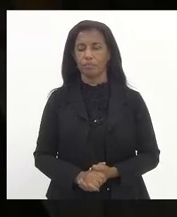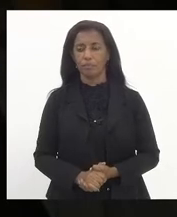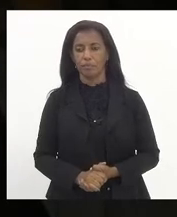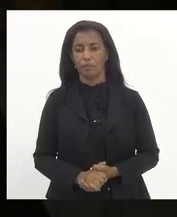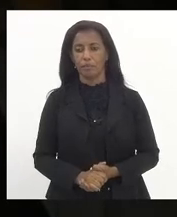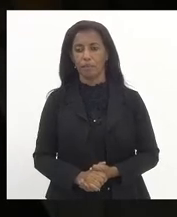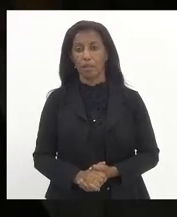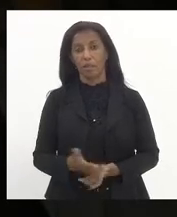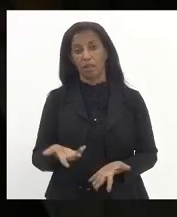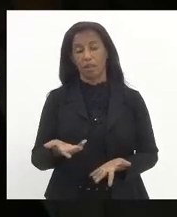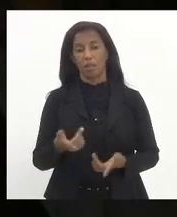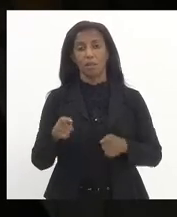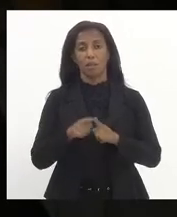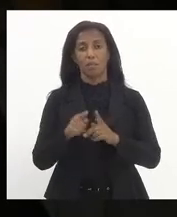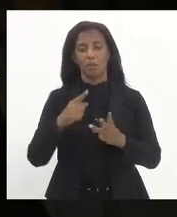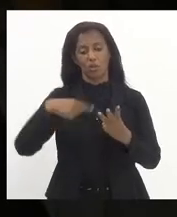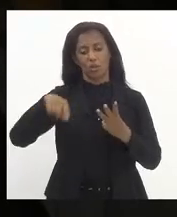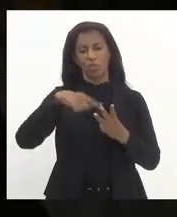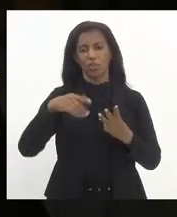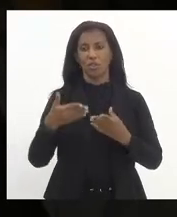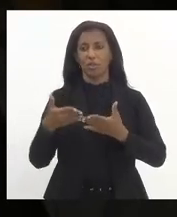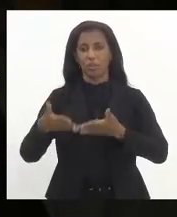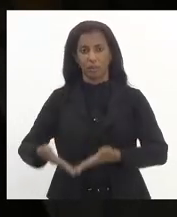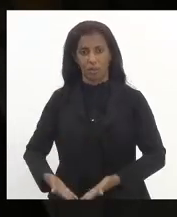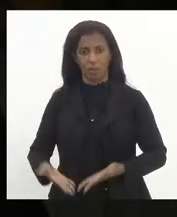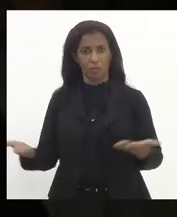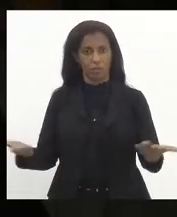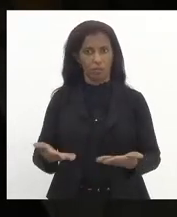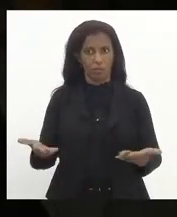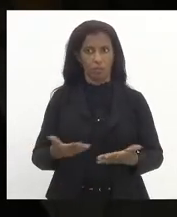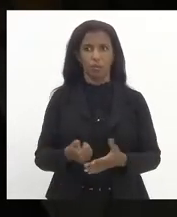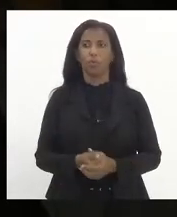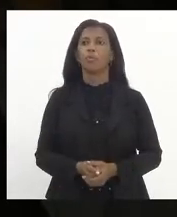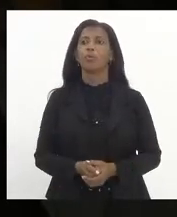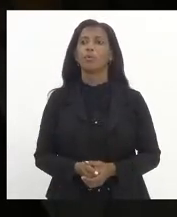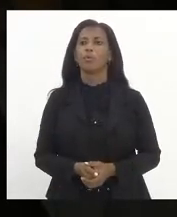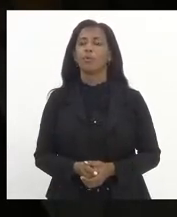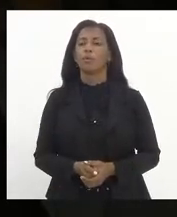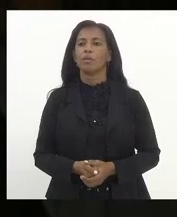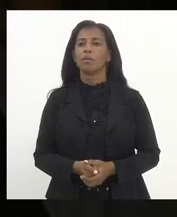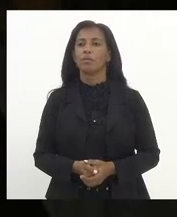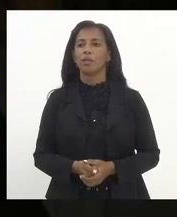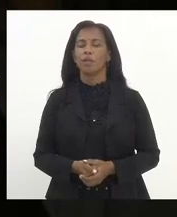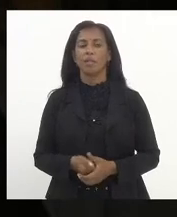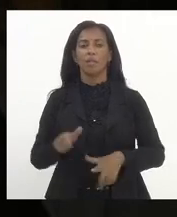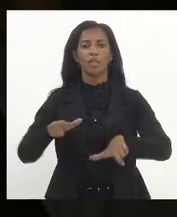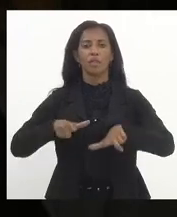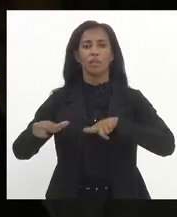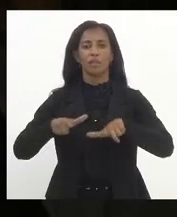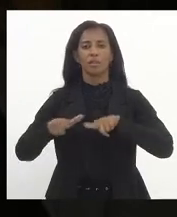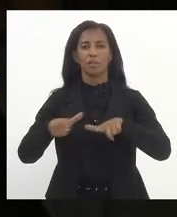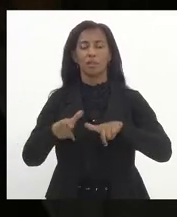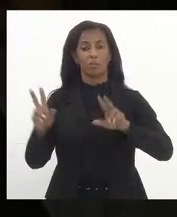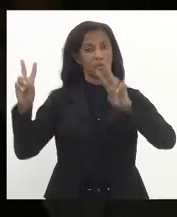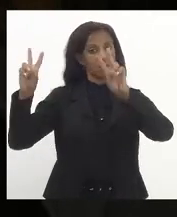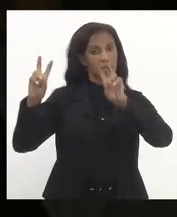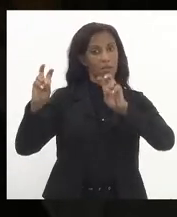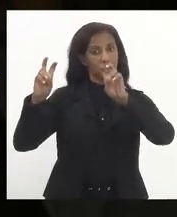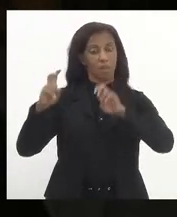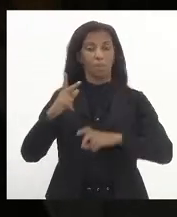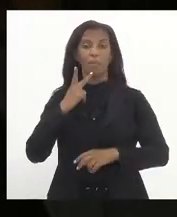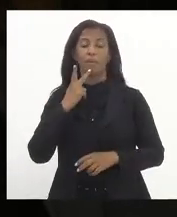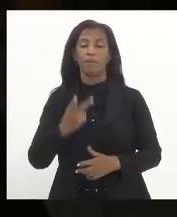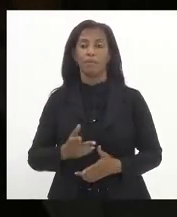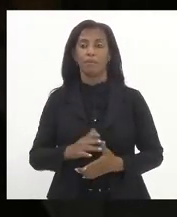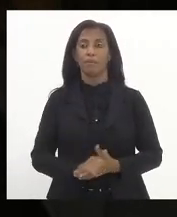Por coincidência, nós três estamos aqui hoje no expediente final, estamos trabalhando nesse tema, para